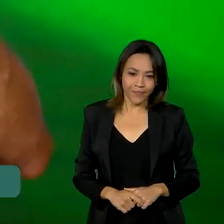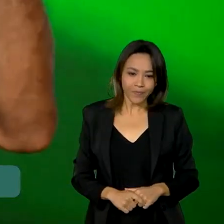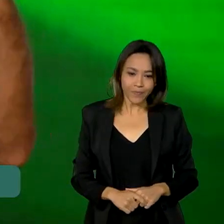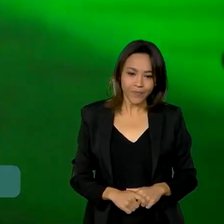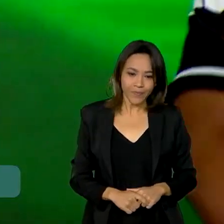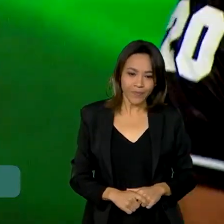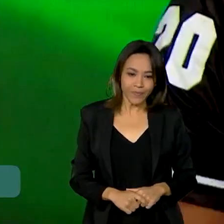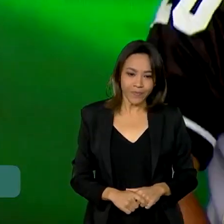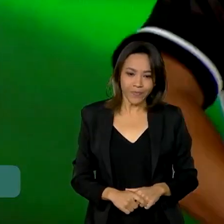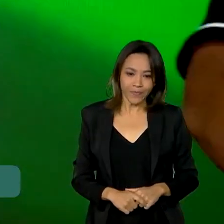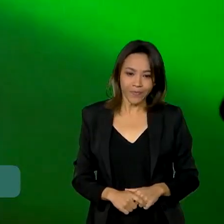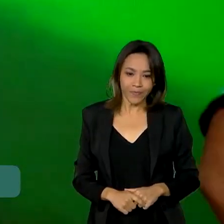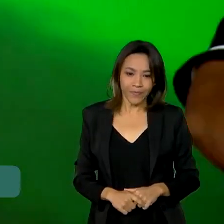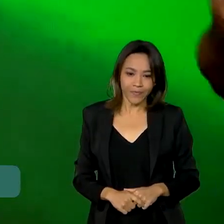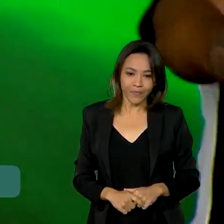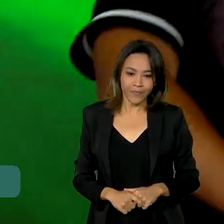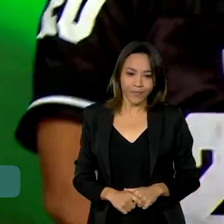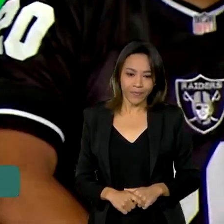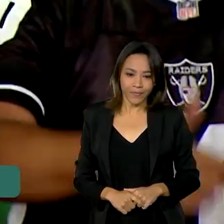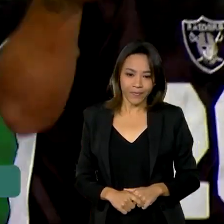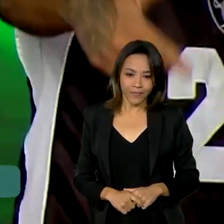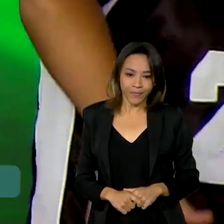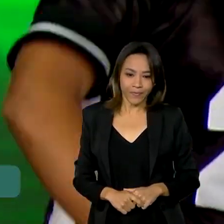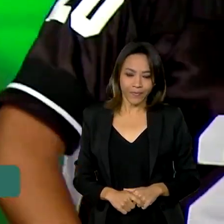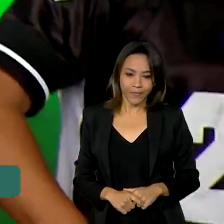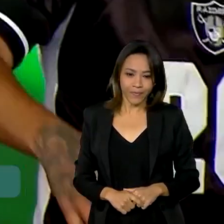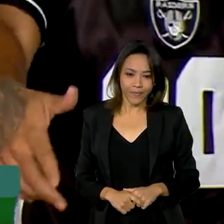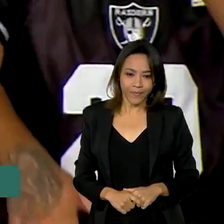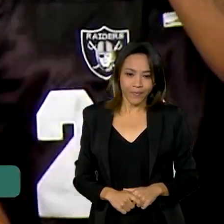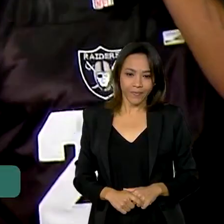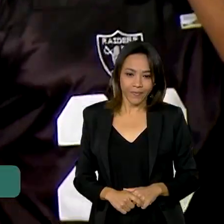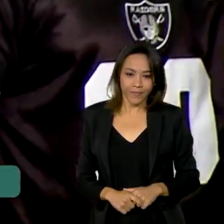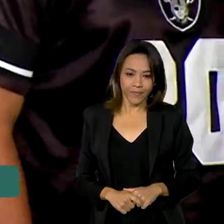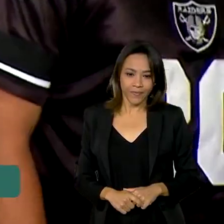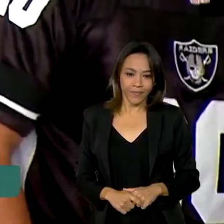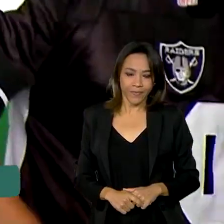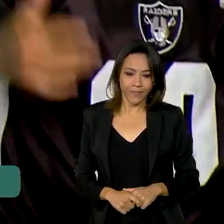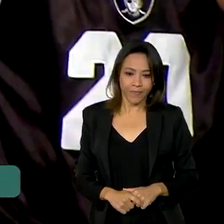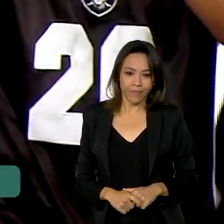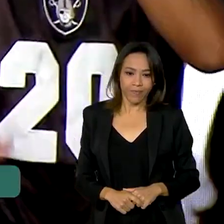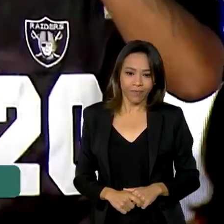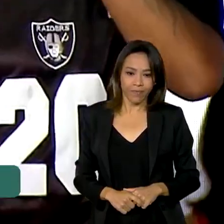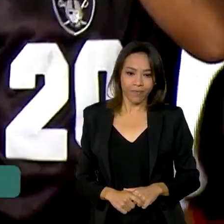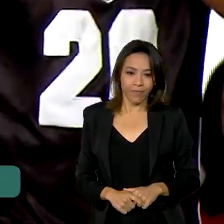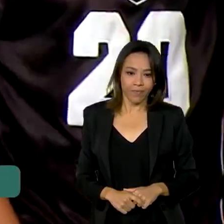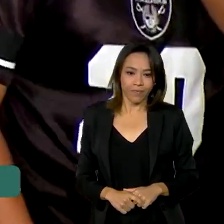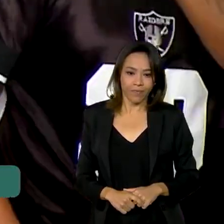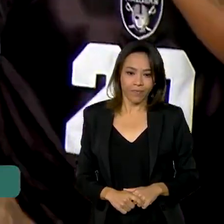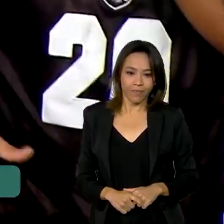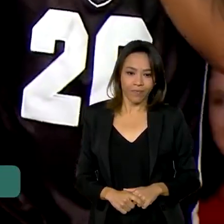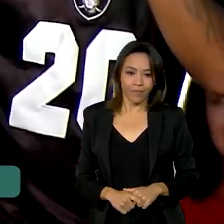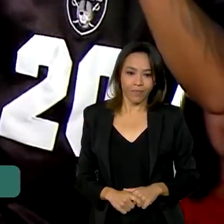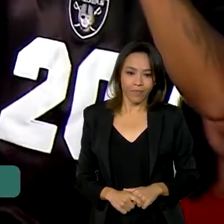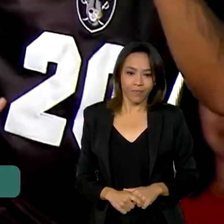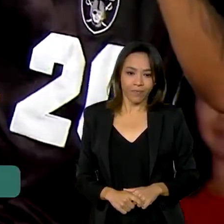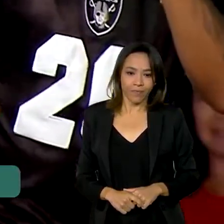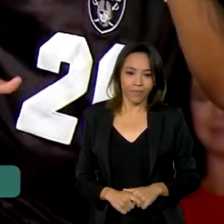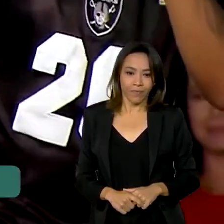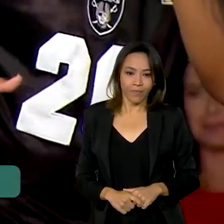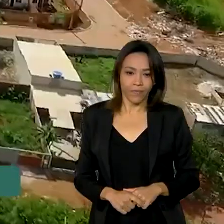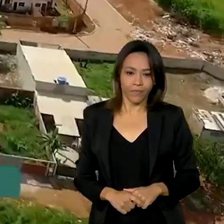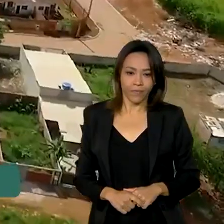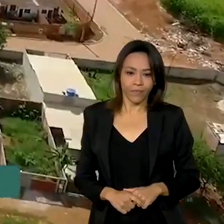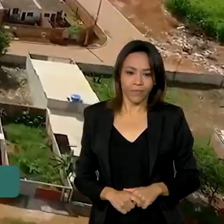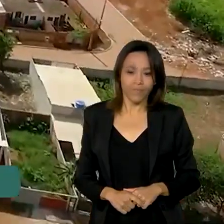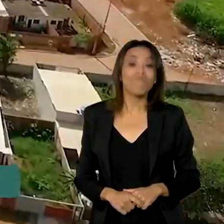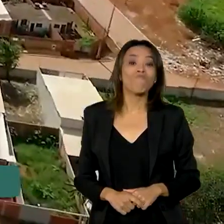a gente se sentir diferente. O IFB chegando para a nova geração, é o progresso exato, futuro da